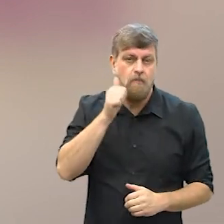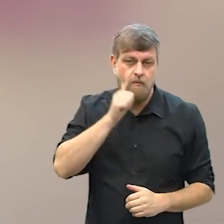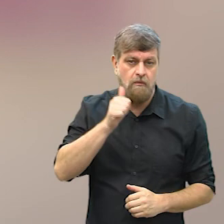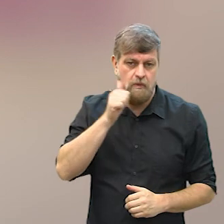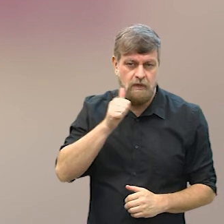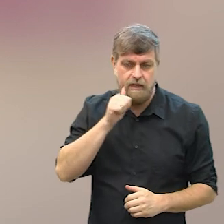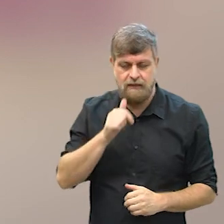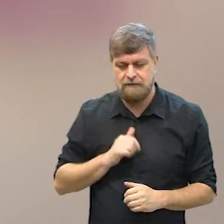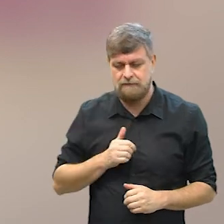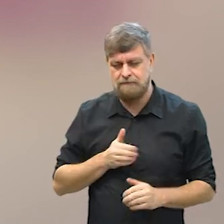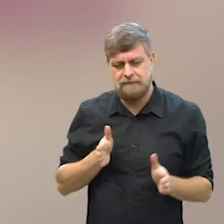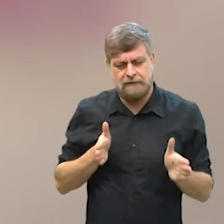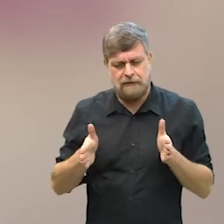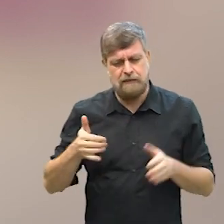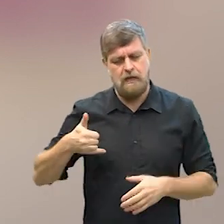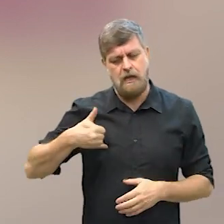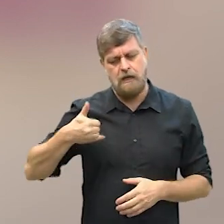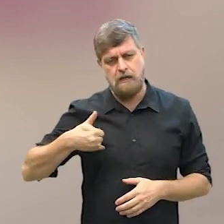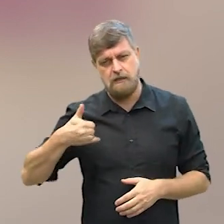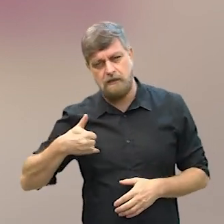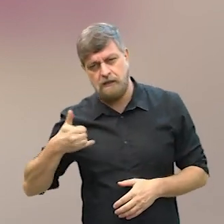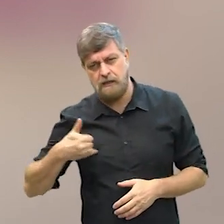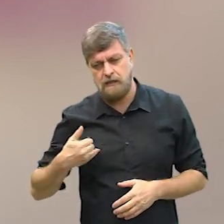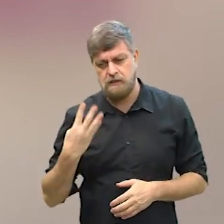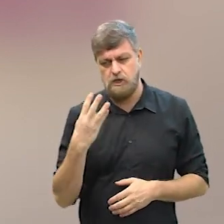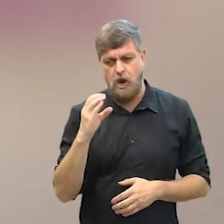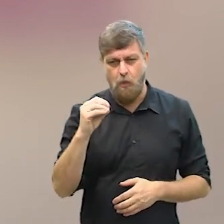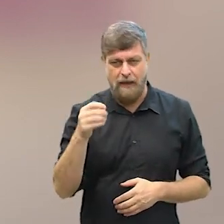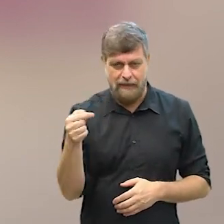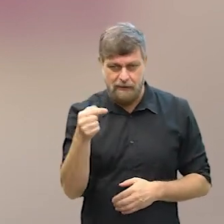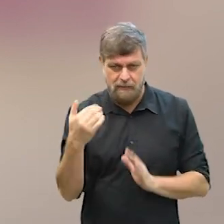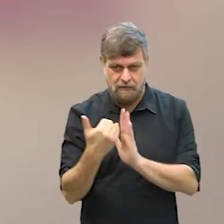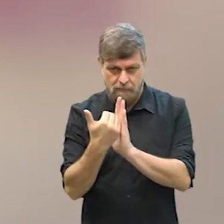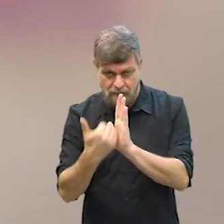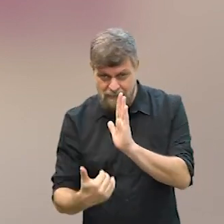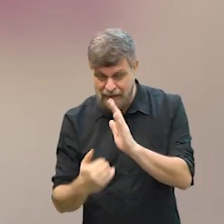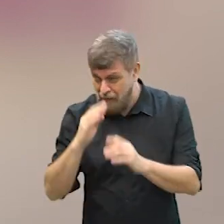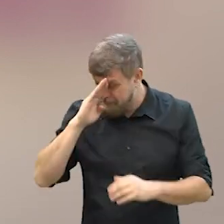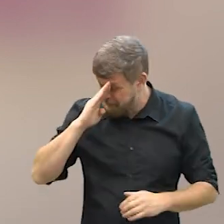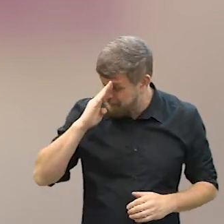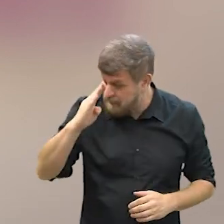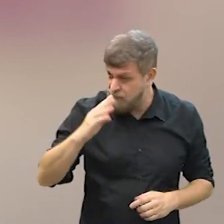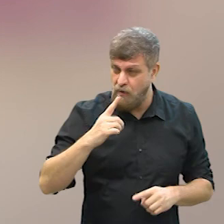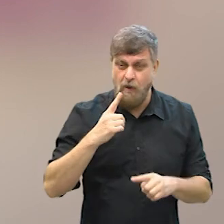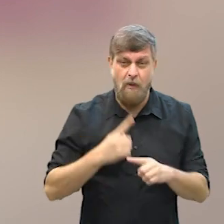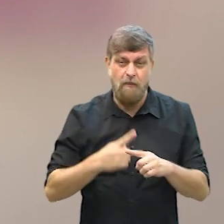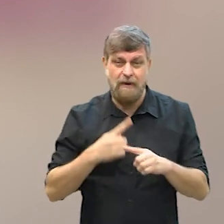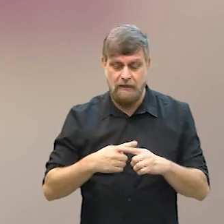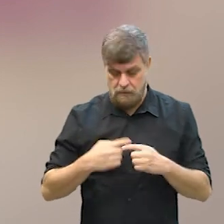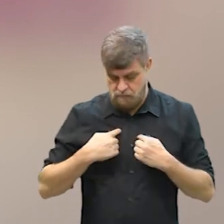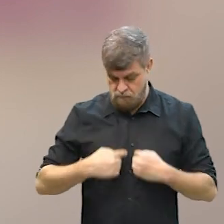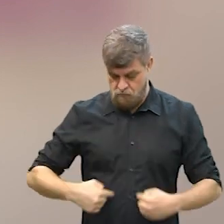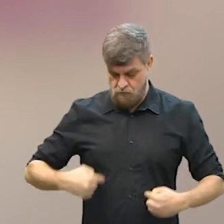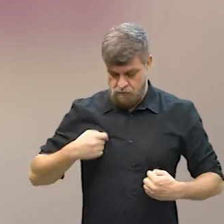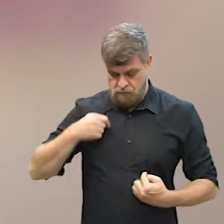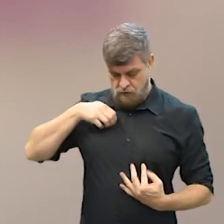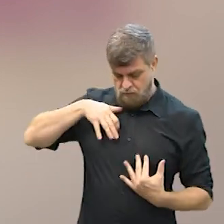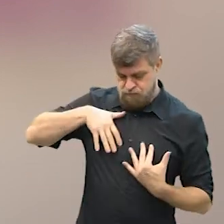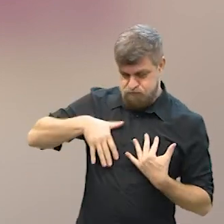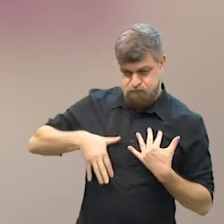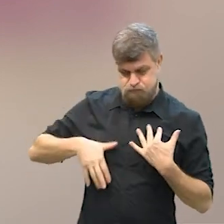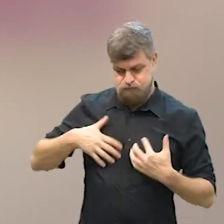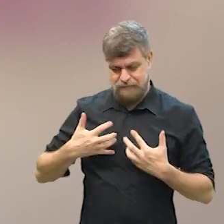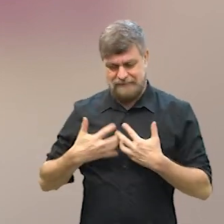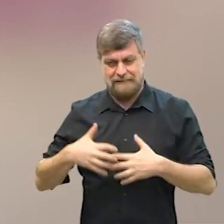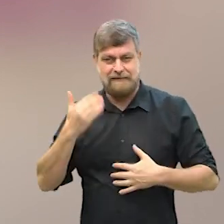mulher, está na faixa etária inferior a 40 anos, principalmente, porque a hipertensão pulmonar